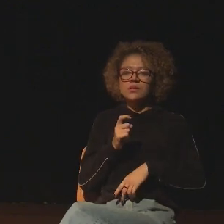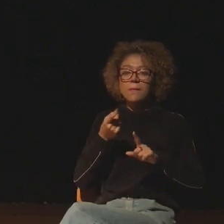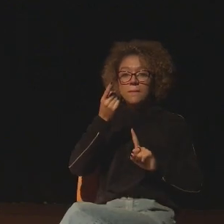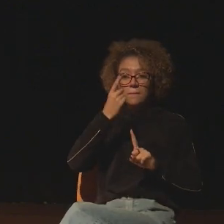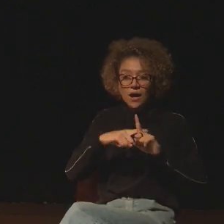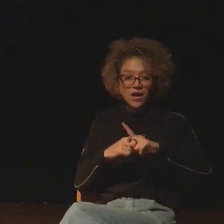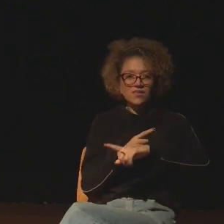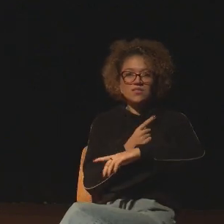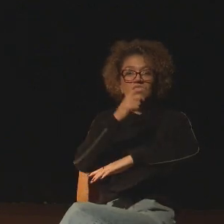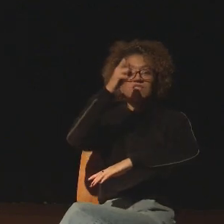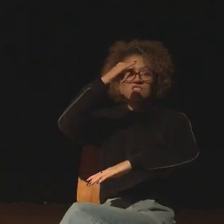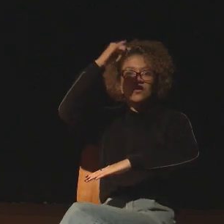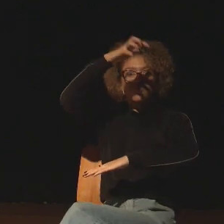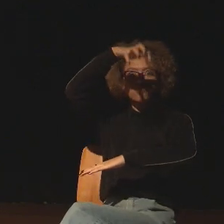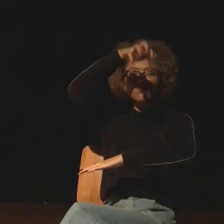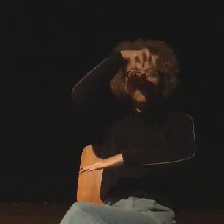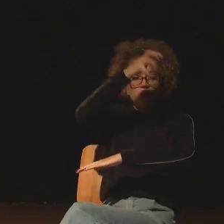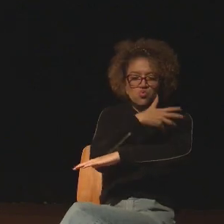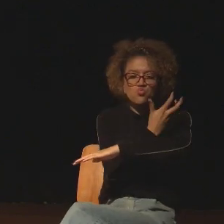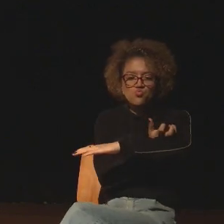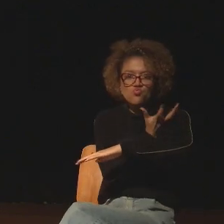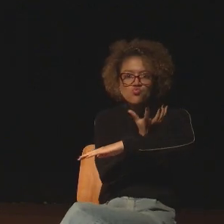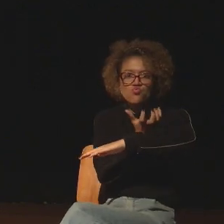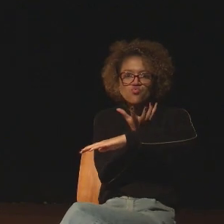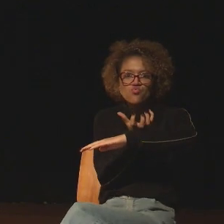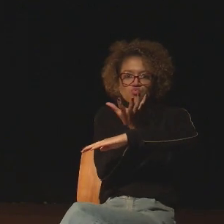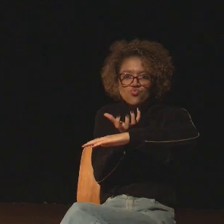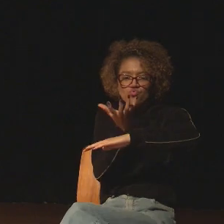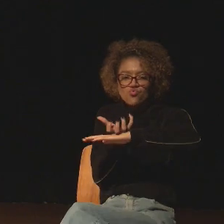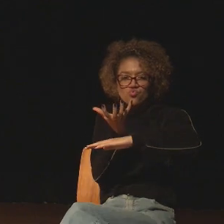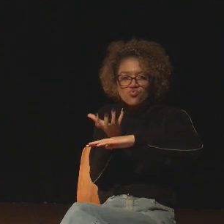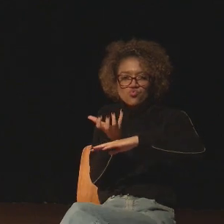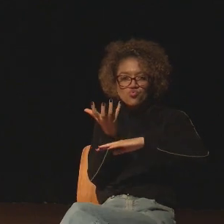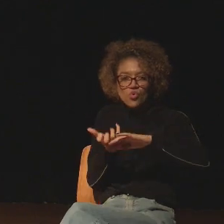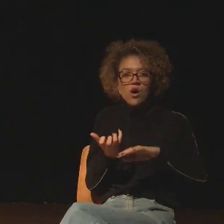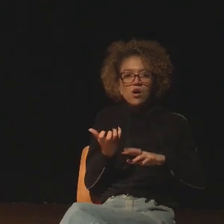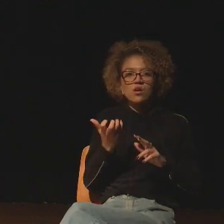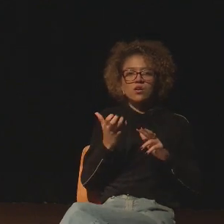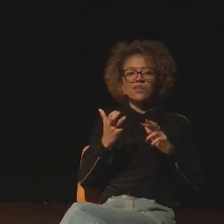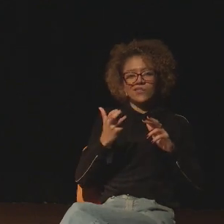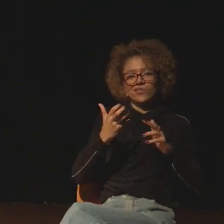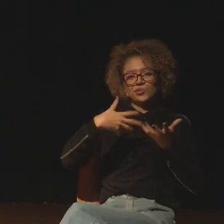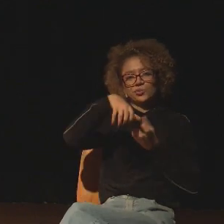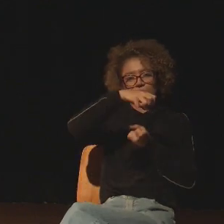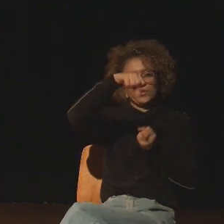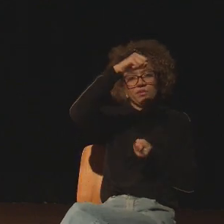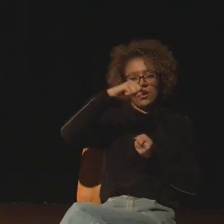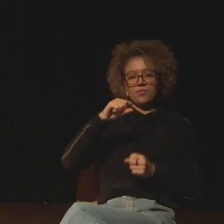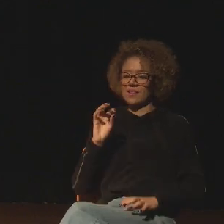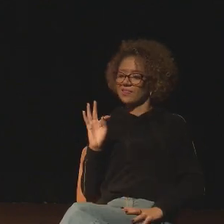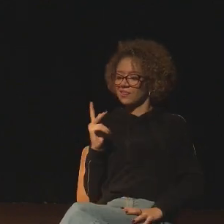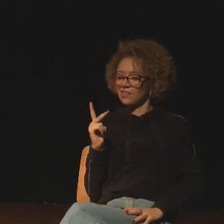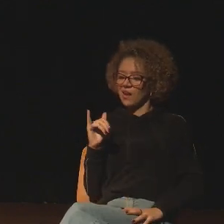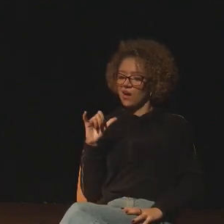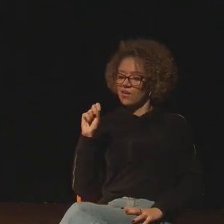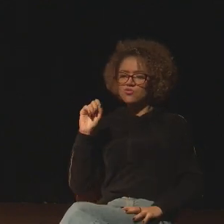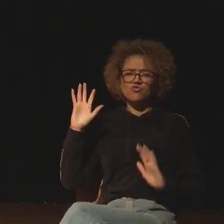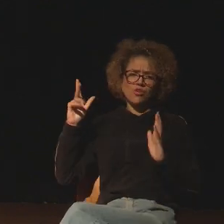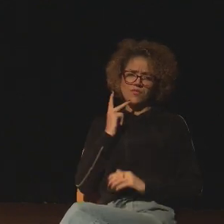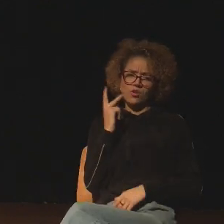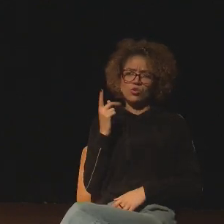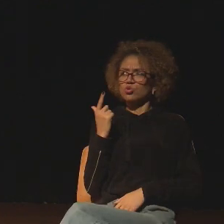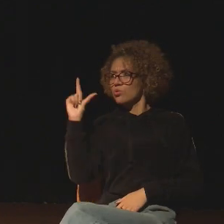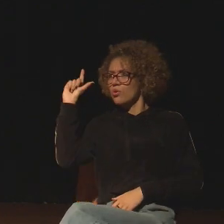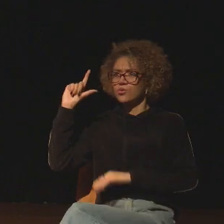permeabilidade visual dos caminhos de uma forma geral e drenagem sustentável, que se integra com aquilo que a Thaís citou do outro projeto conduzido pelo pessoal